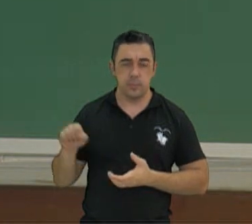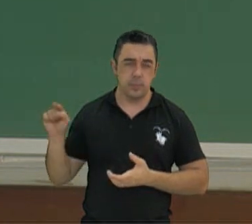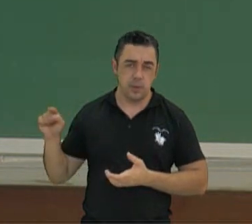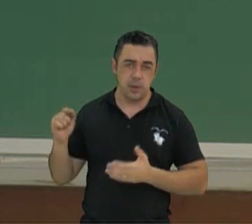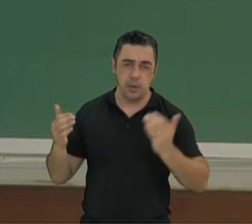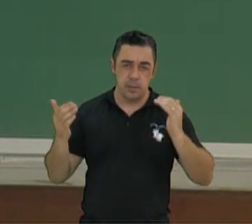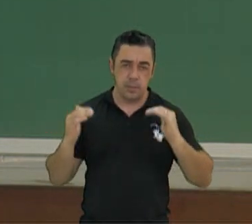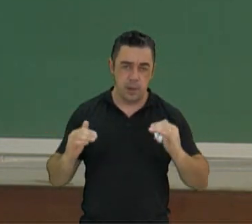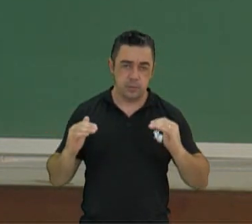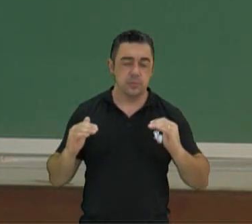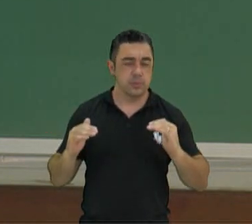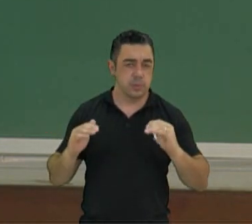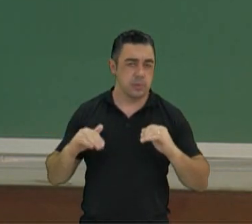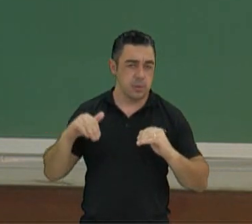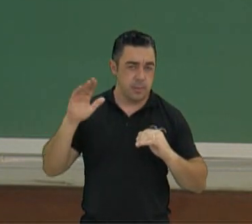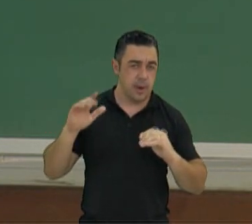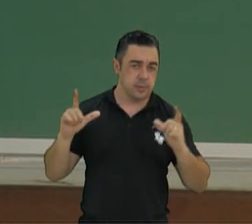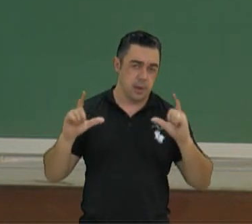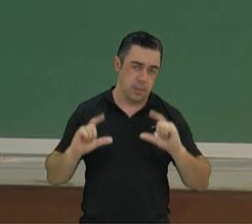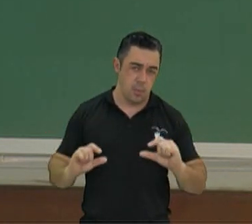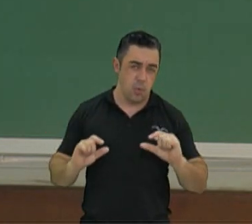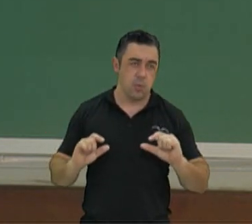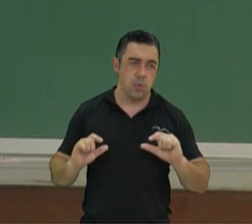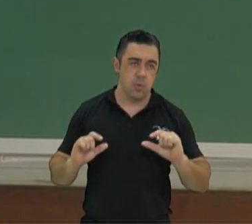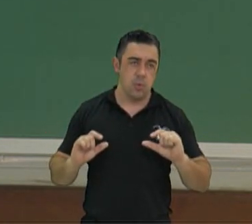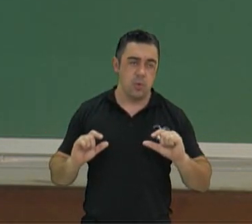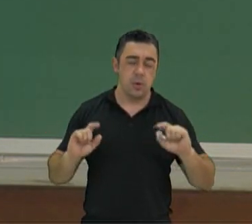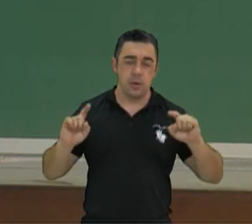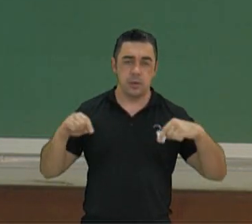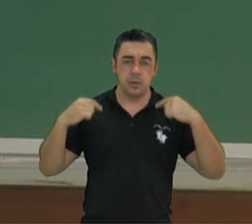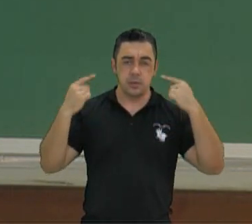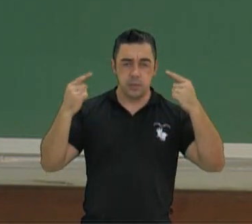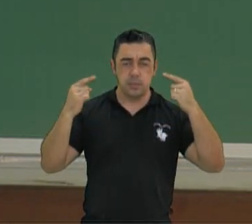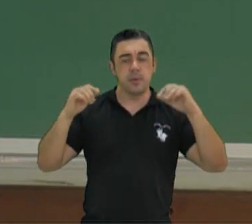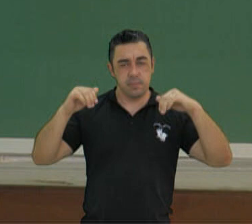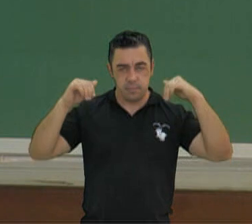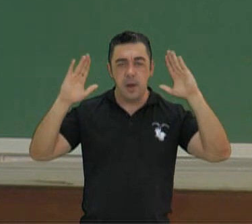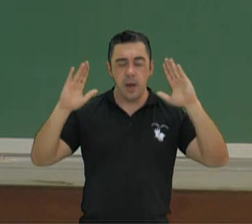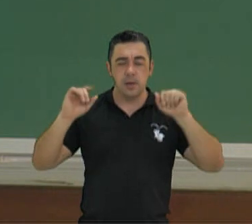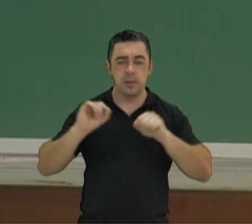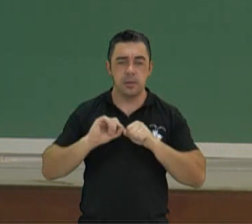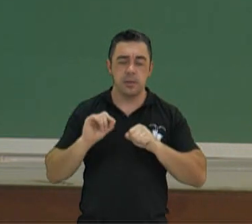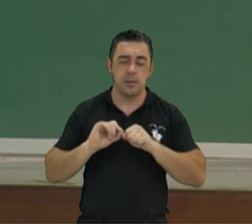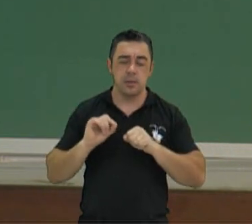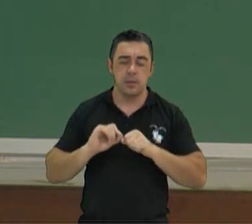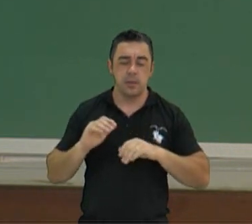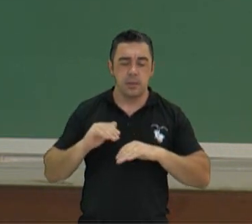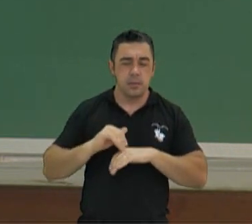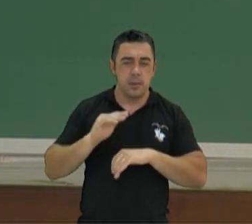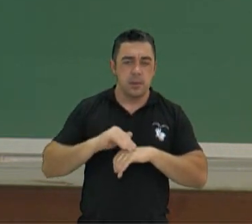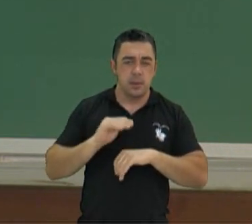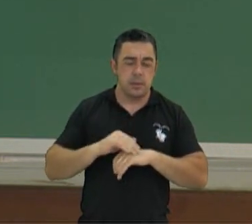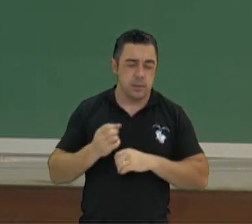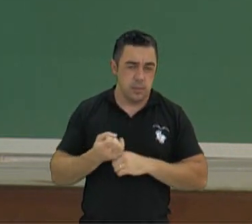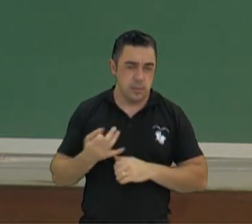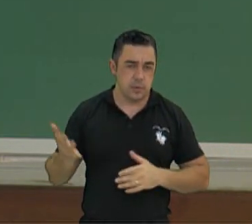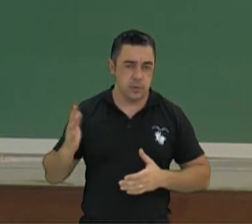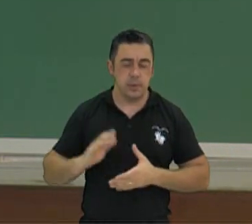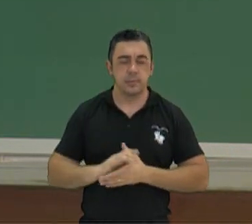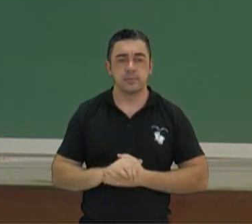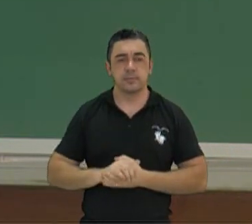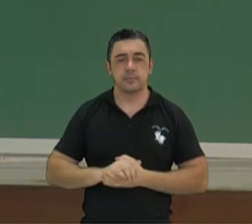de baixo aqui, ela é pouco produzida e a molécula de cima, ela é produzida numa quantidade